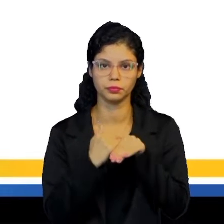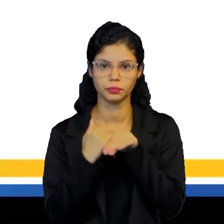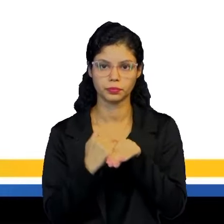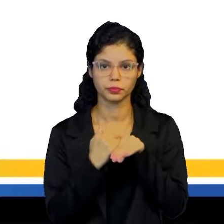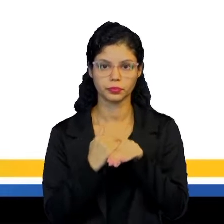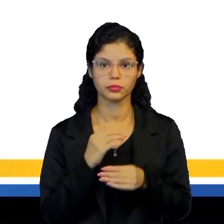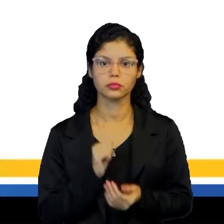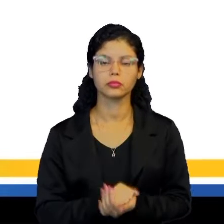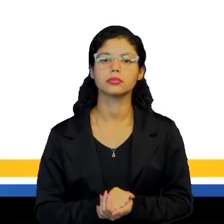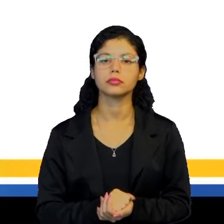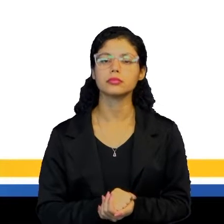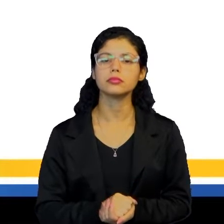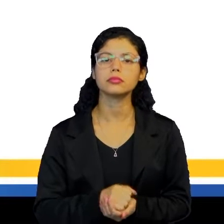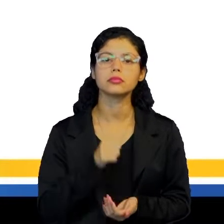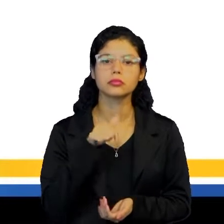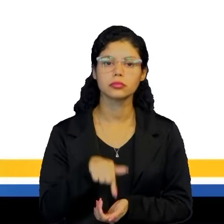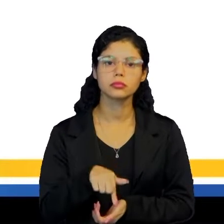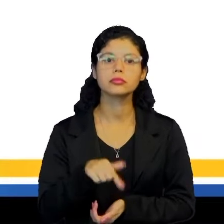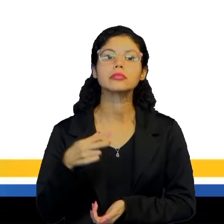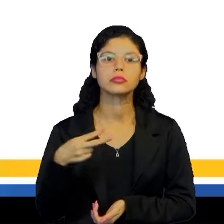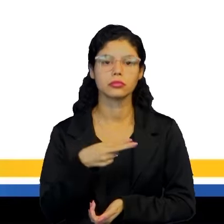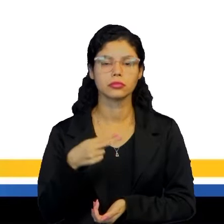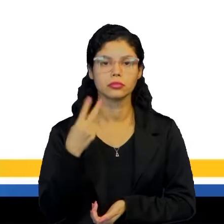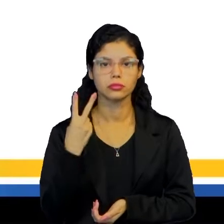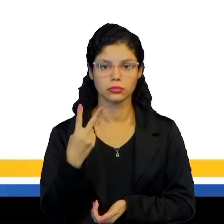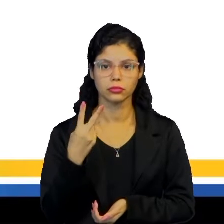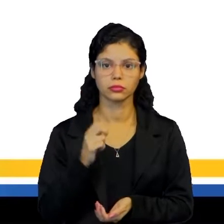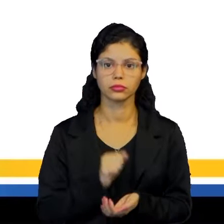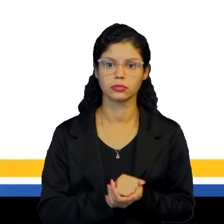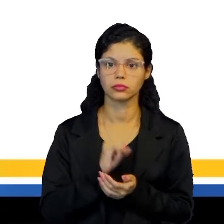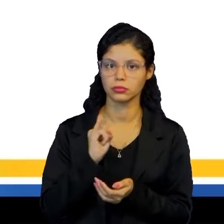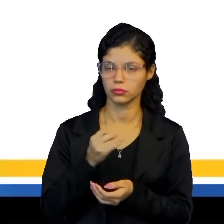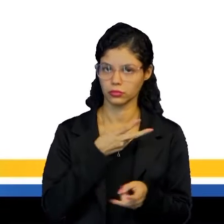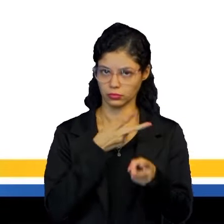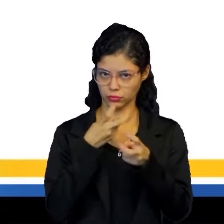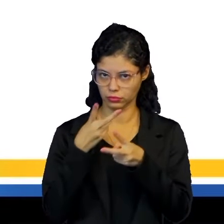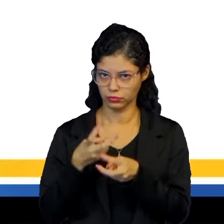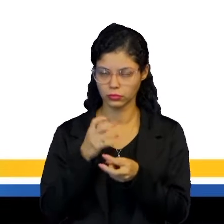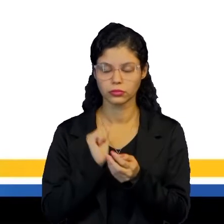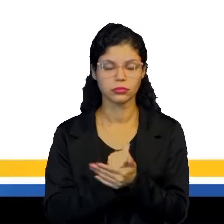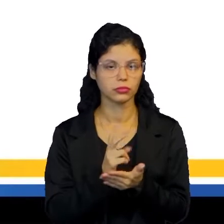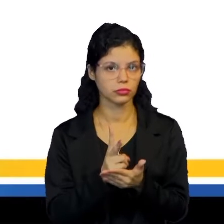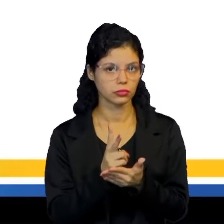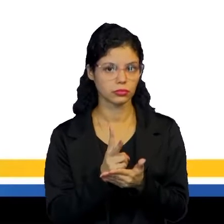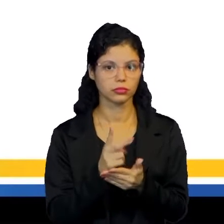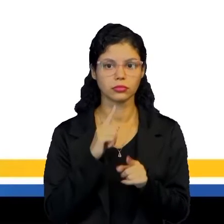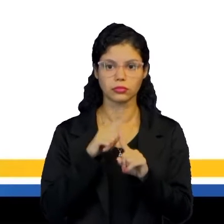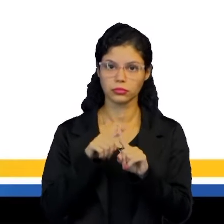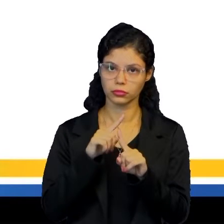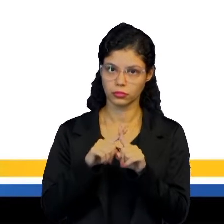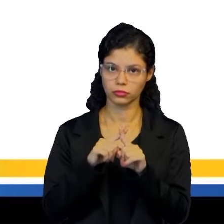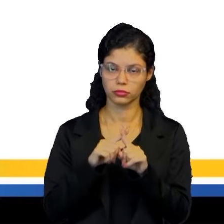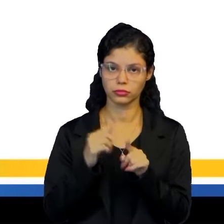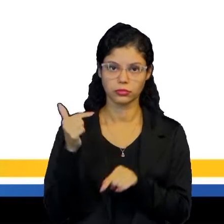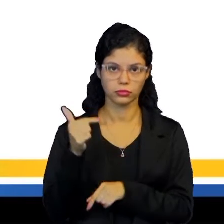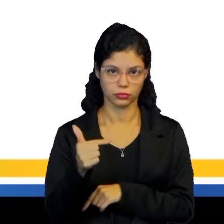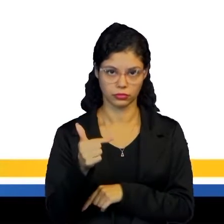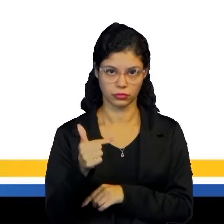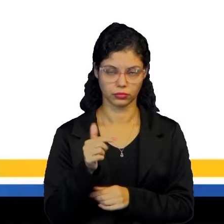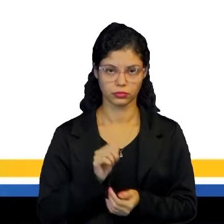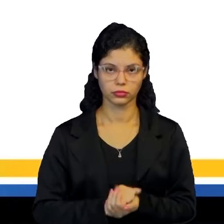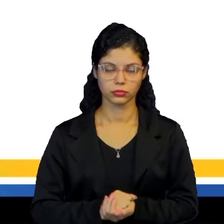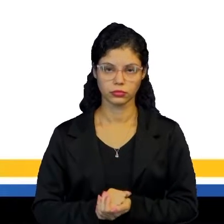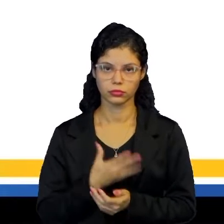tá? Q igual a 2, ou seja, se observar aí, sempre multiplicação por